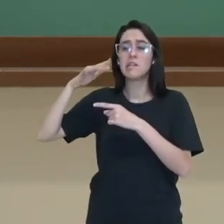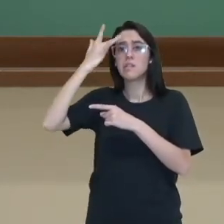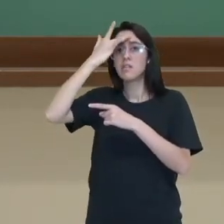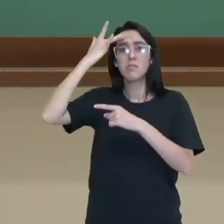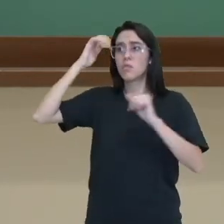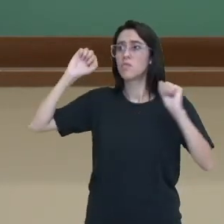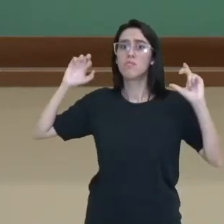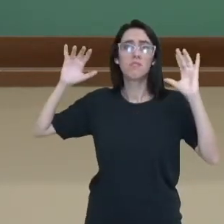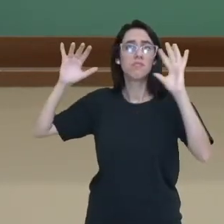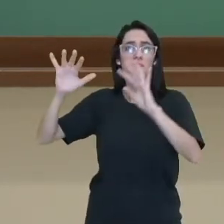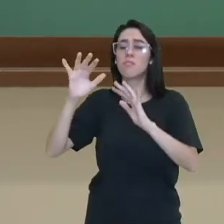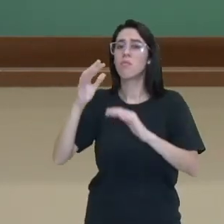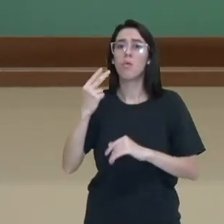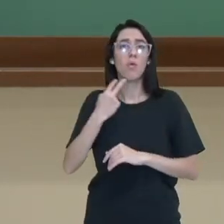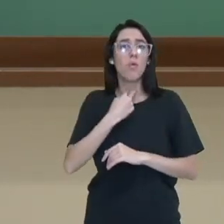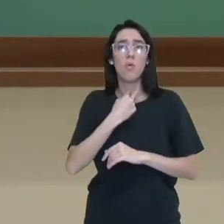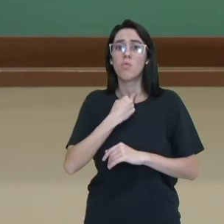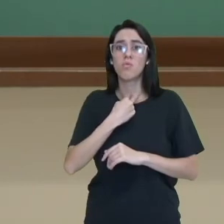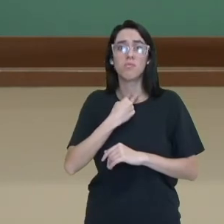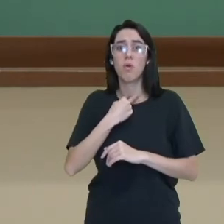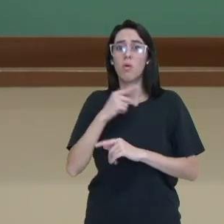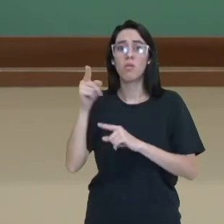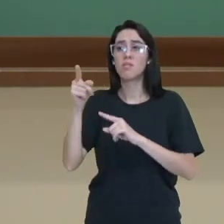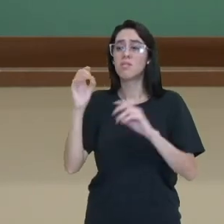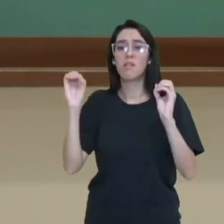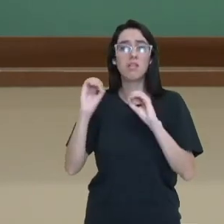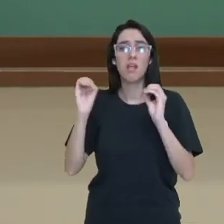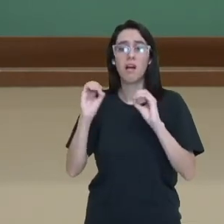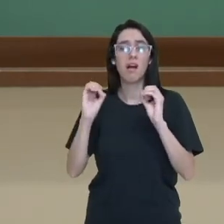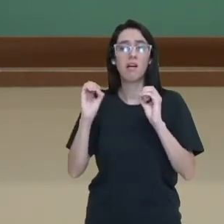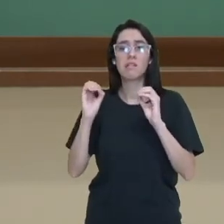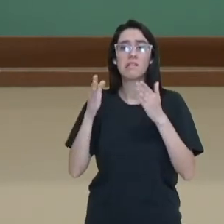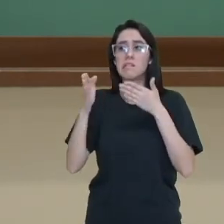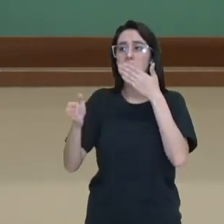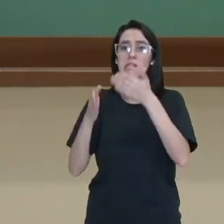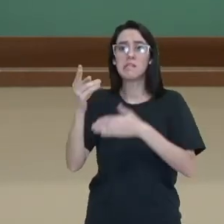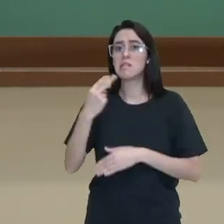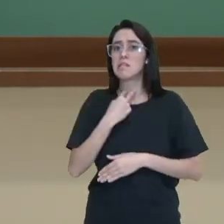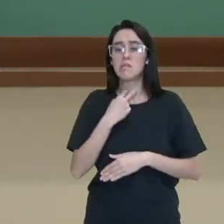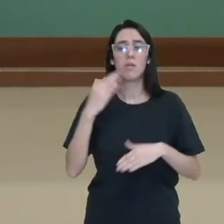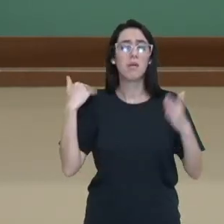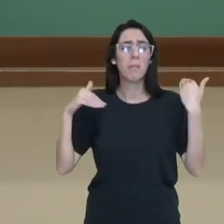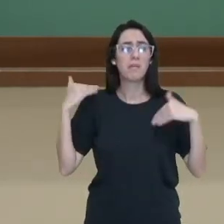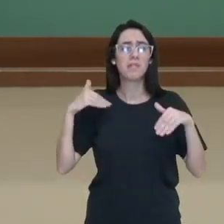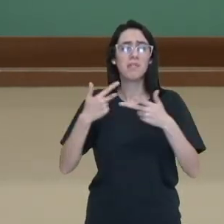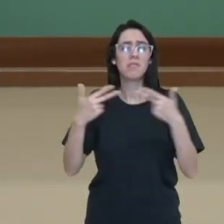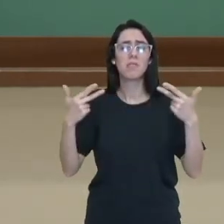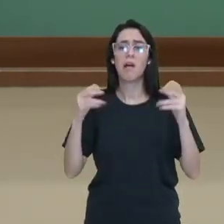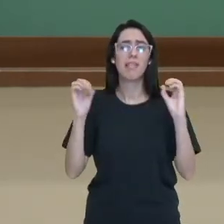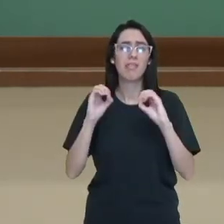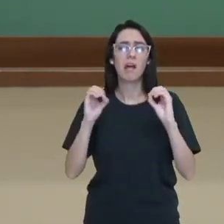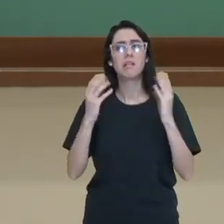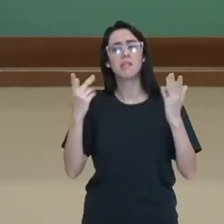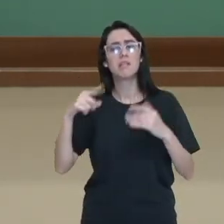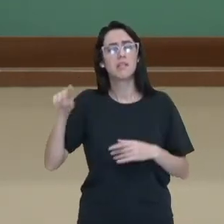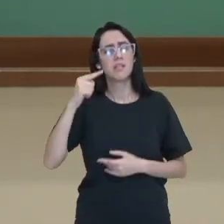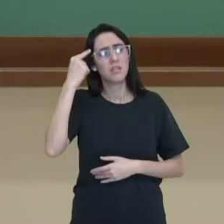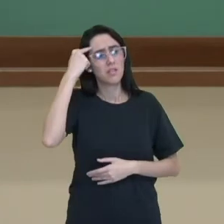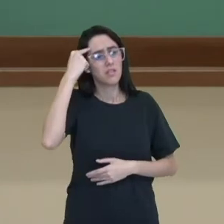não podiam ter nenhum tipo de atividade comercial, nem sequer o turismo, eles começam a problematizar